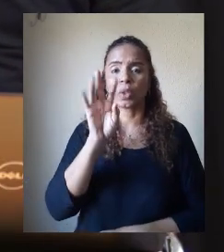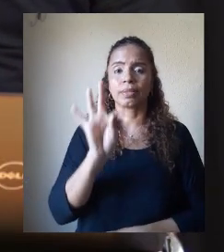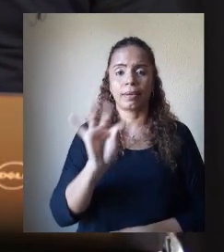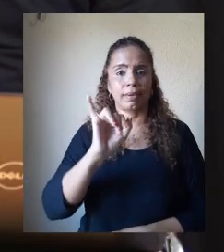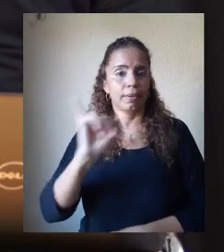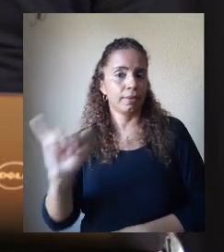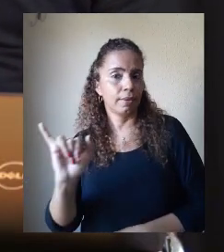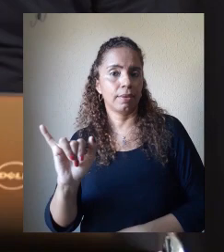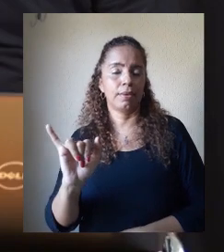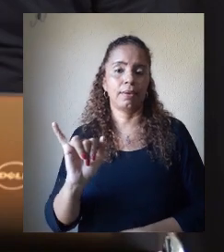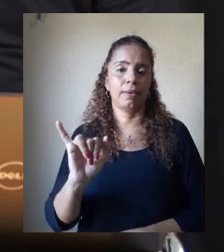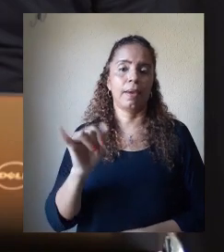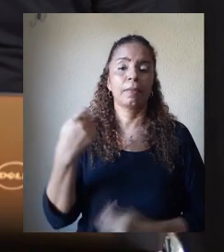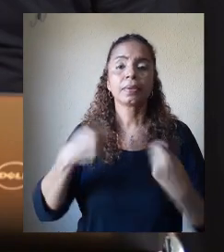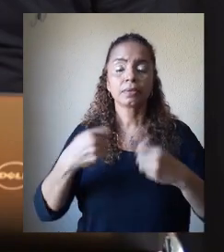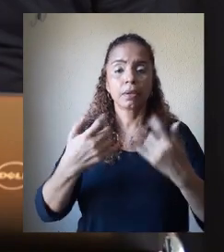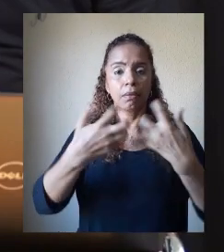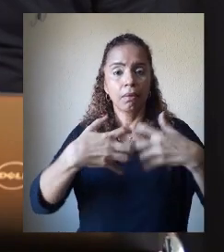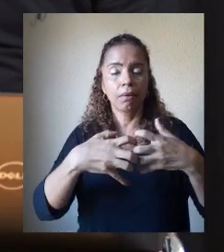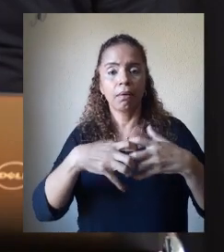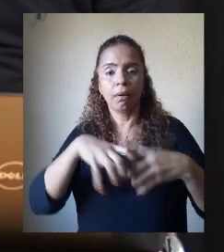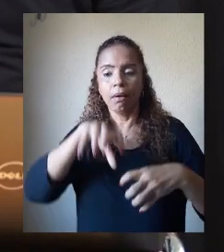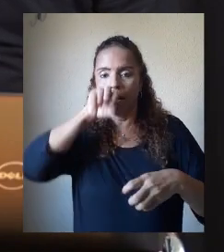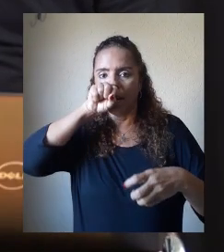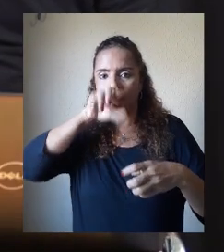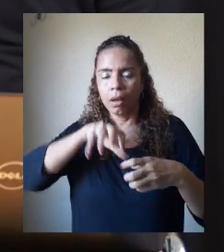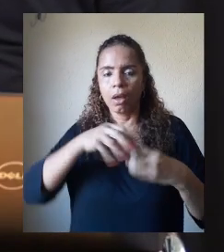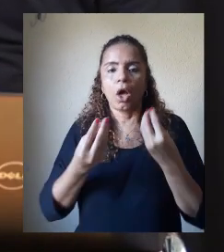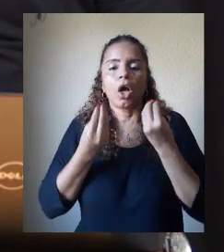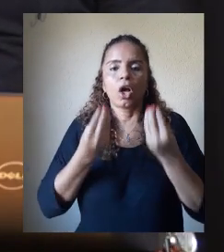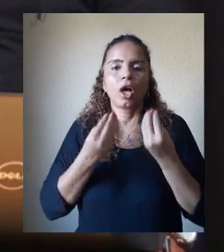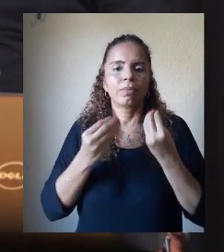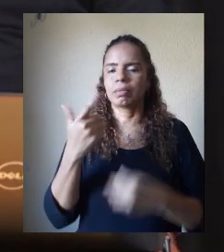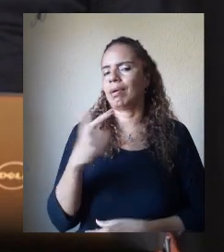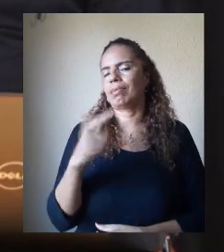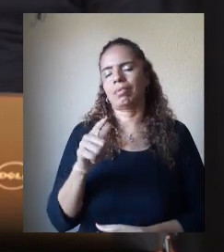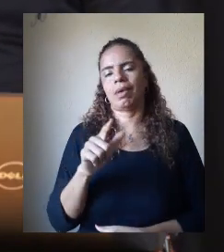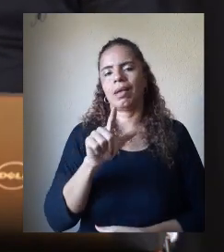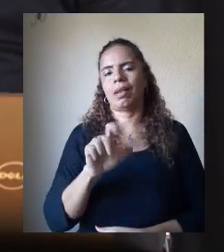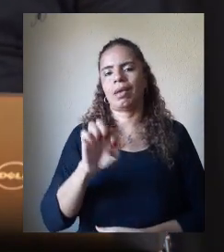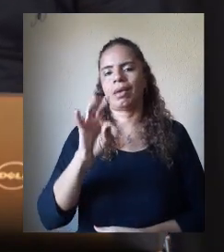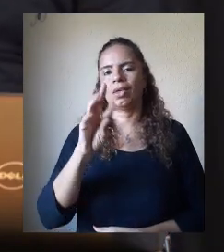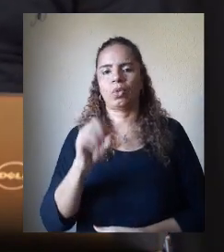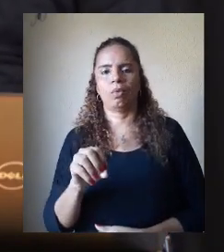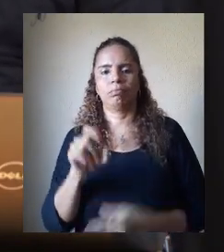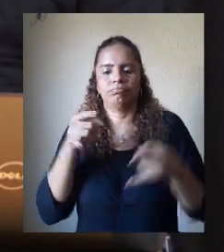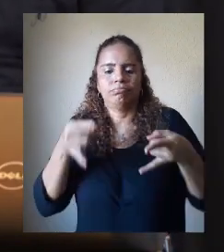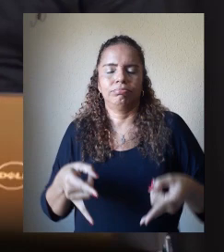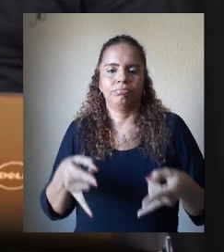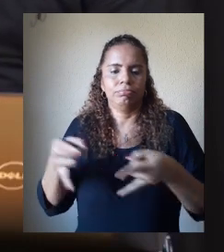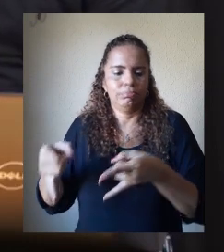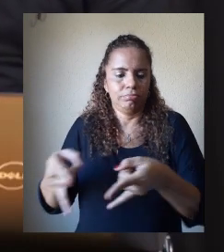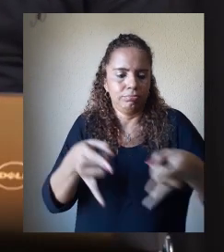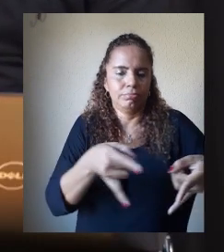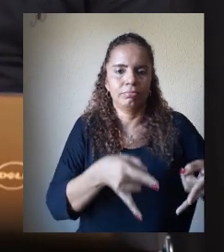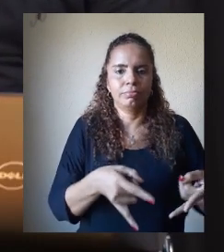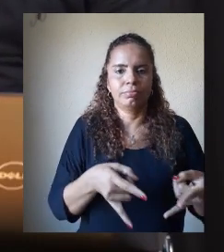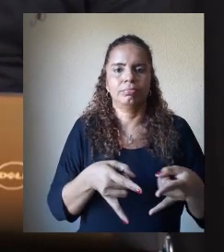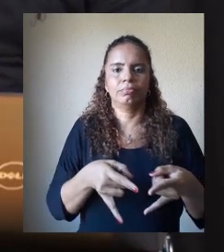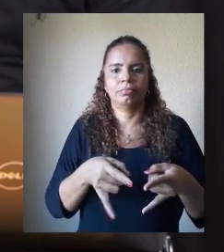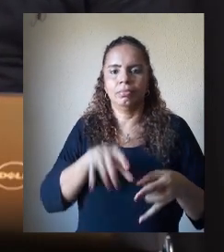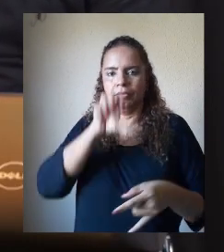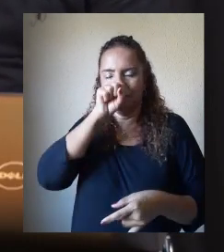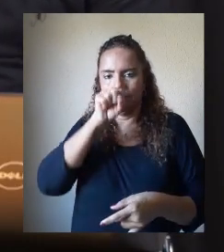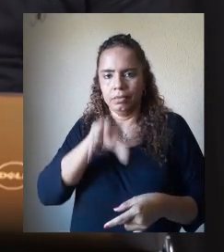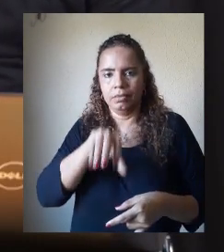especializado e UTI num curto espaço de tempo, não tem leito suficiente para esse monte de gente. E isso eu estou